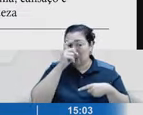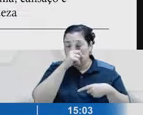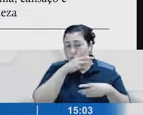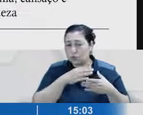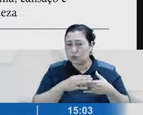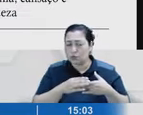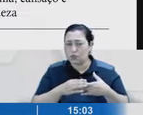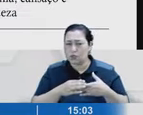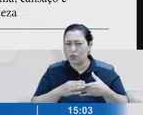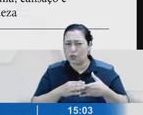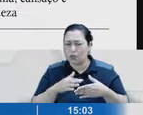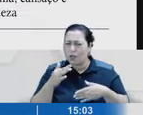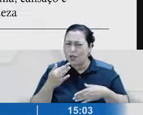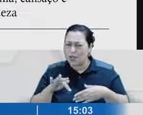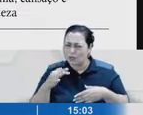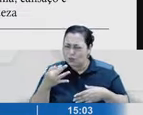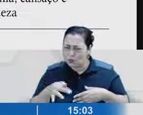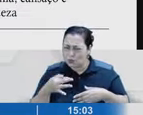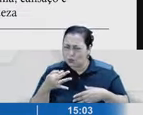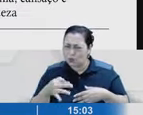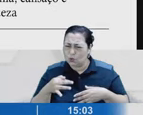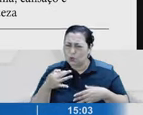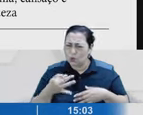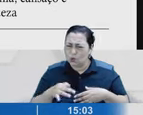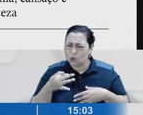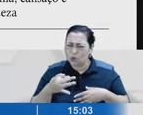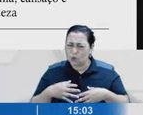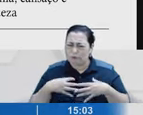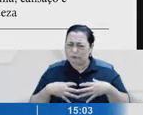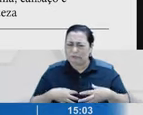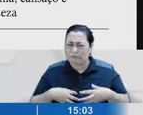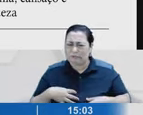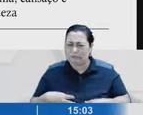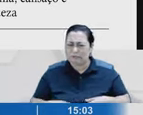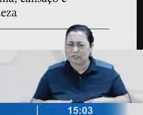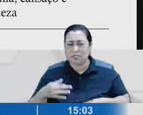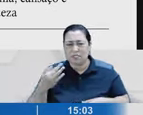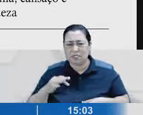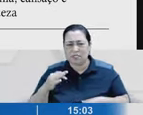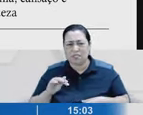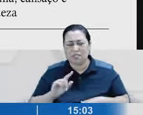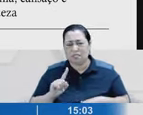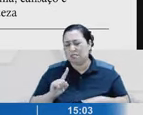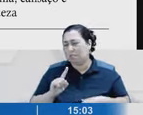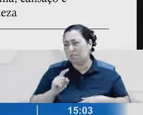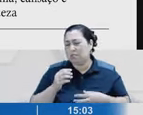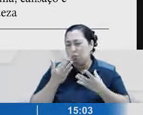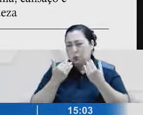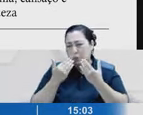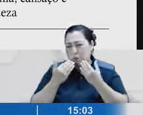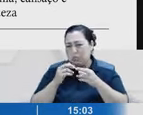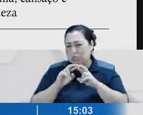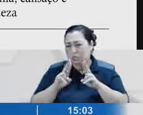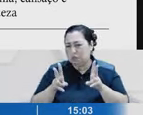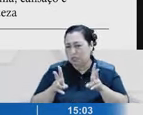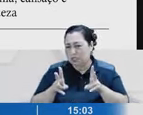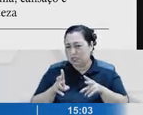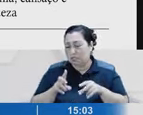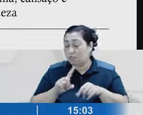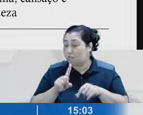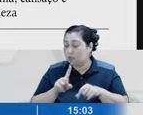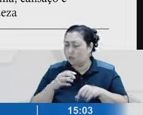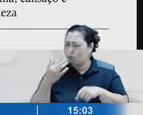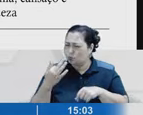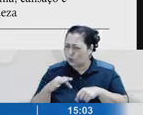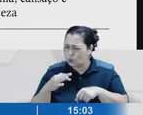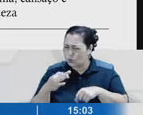a dor, né? Uma dor cólica, não é aquela dor que eu sinto que comi alguma coisa diferente, tive uma cólica.